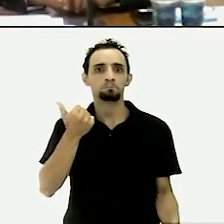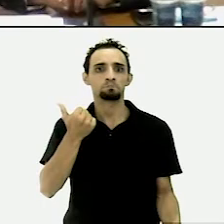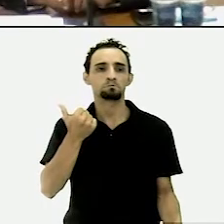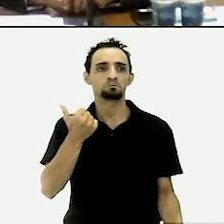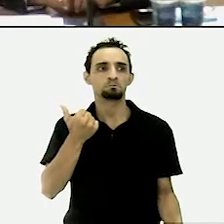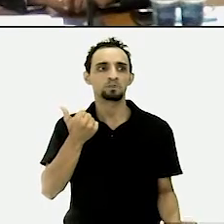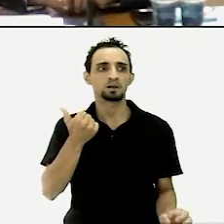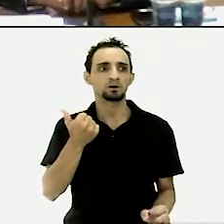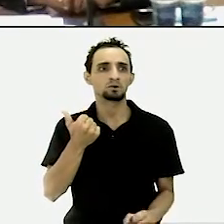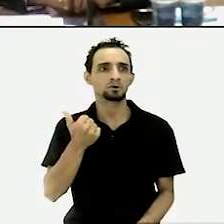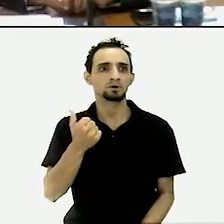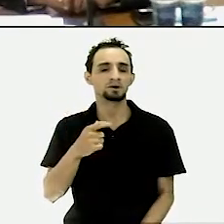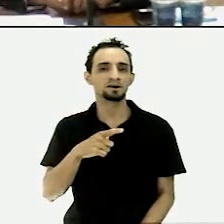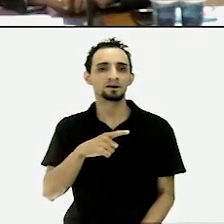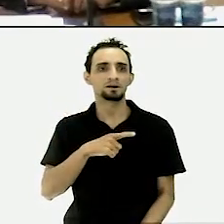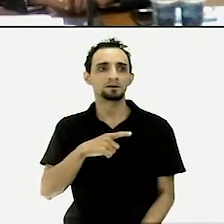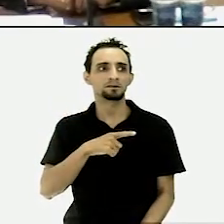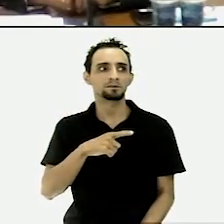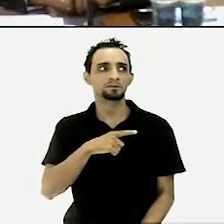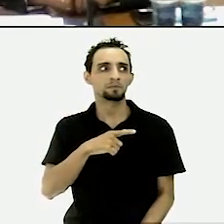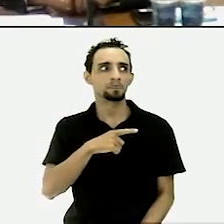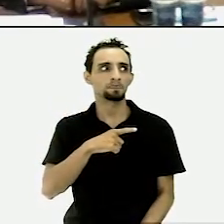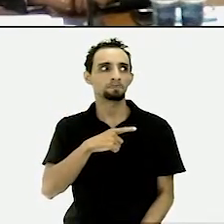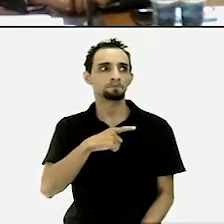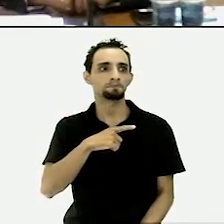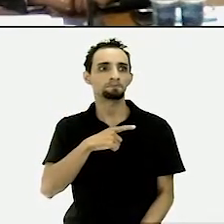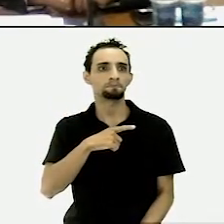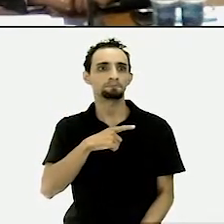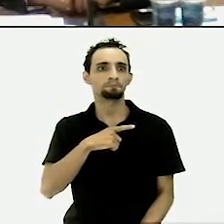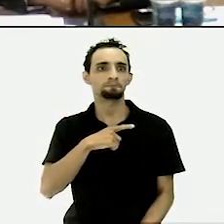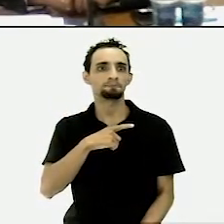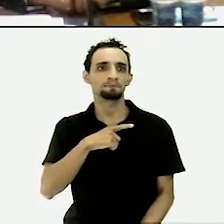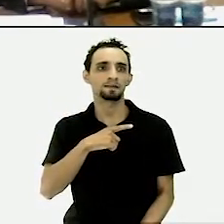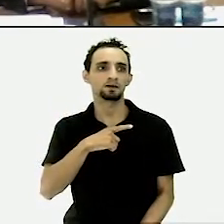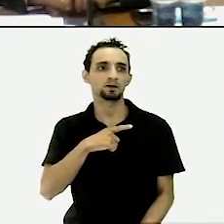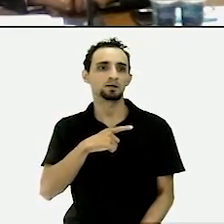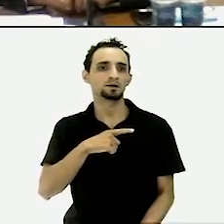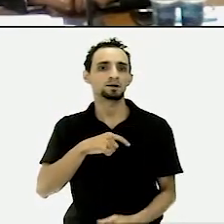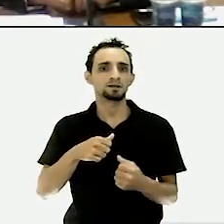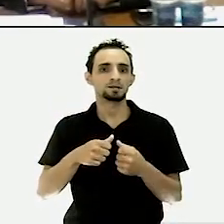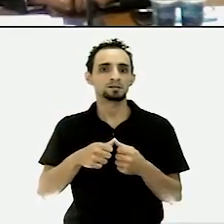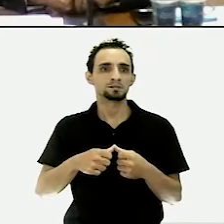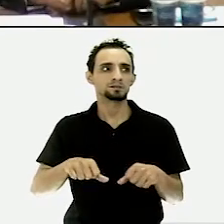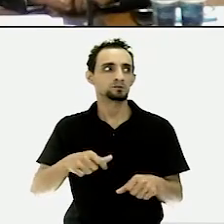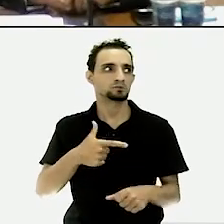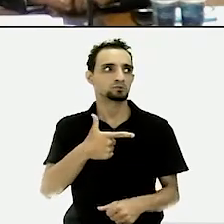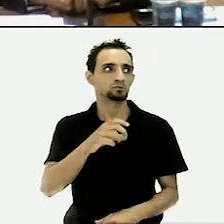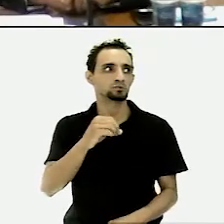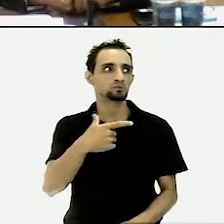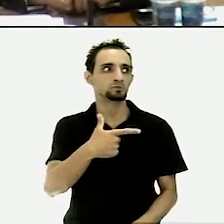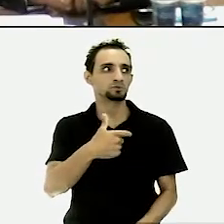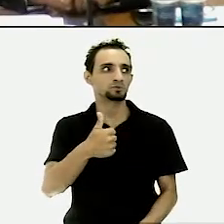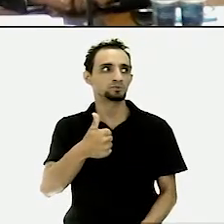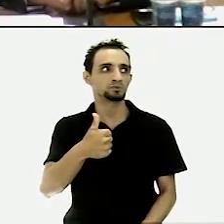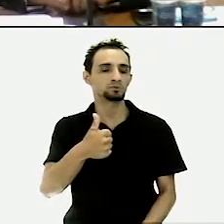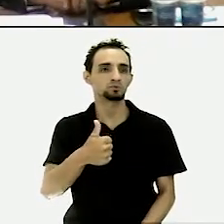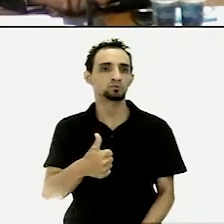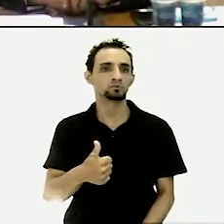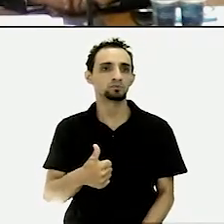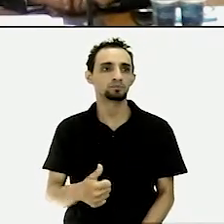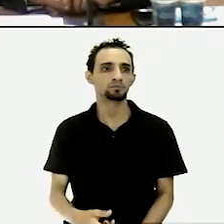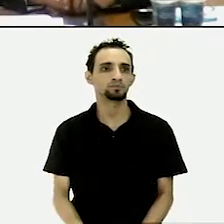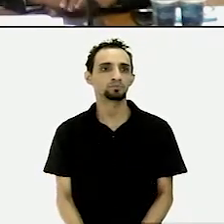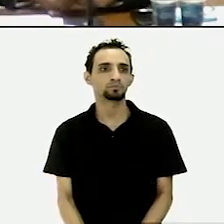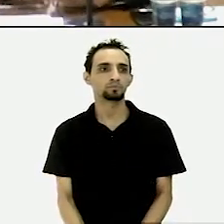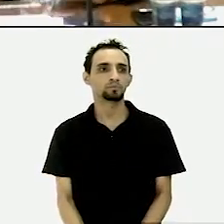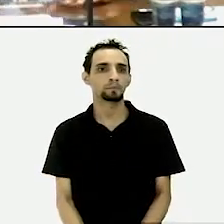diminuição da ociosidade e abertura de novas perspectivas na vida do indivíduo. Isto ocorre porque apresenta um caminho de